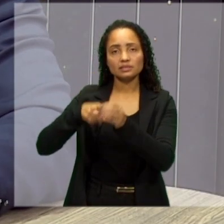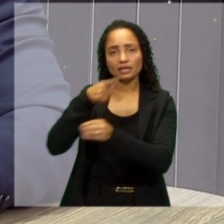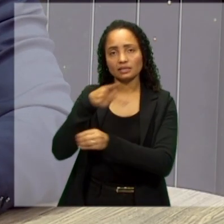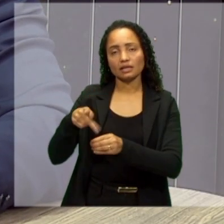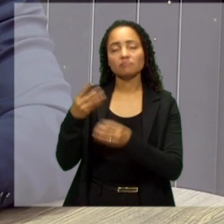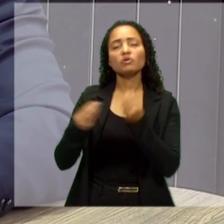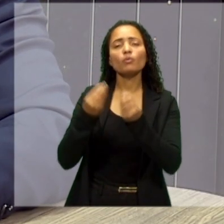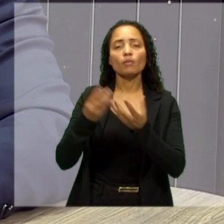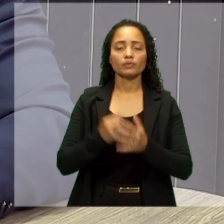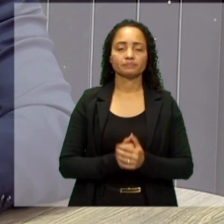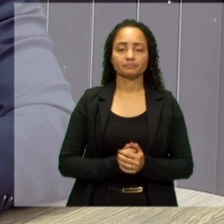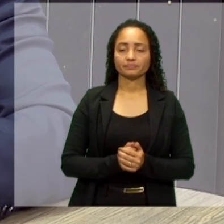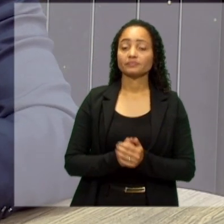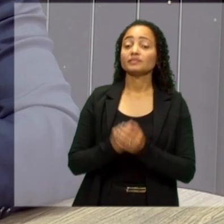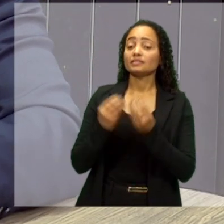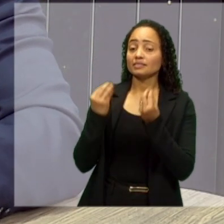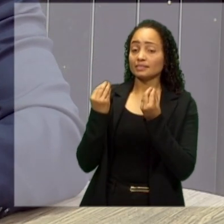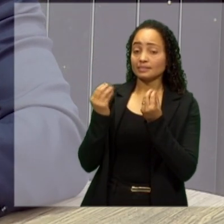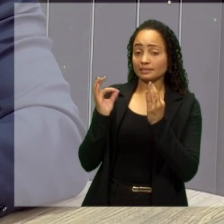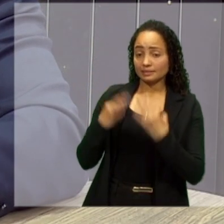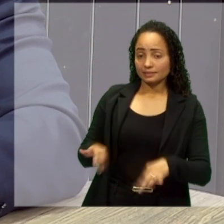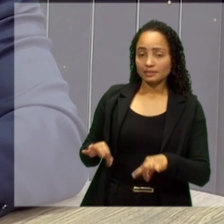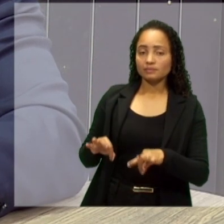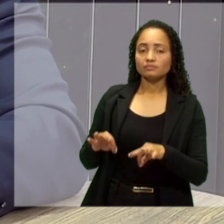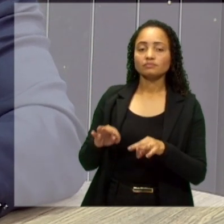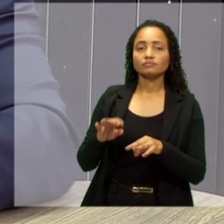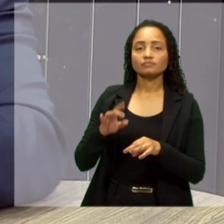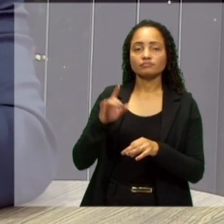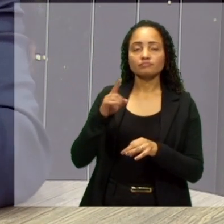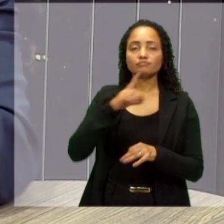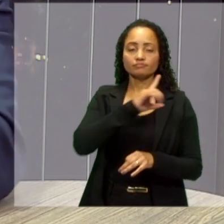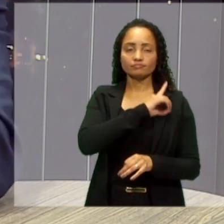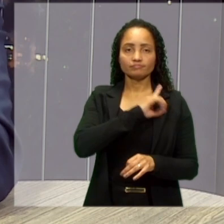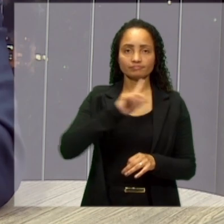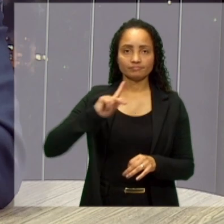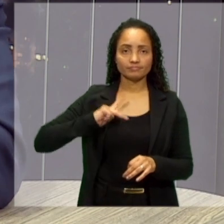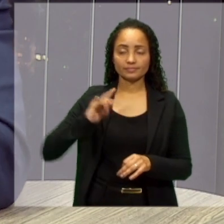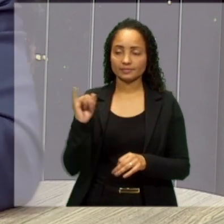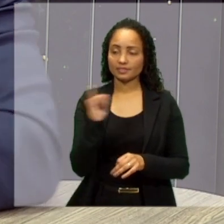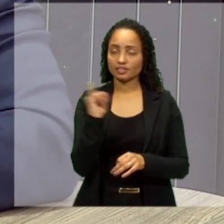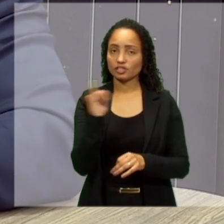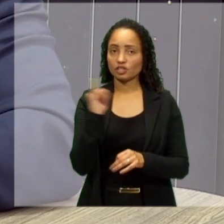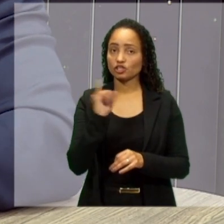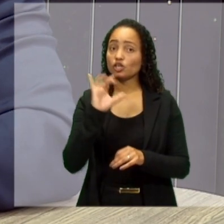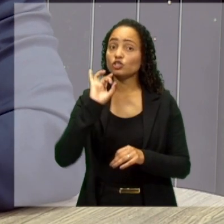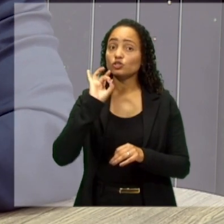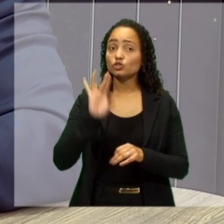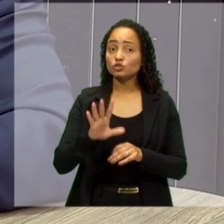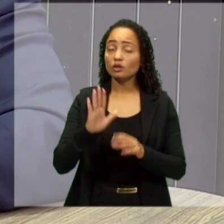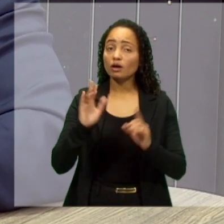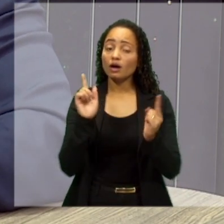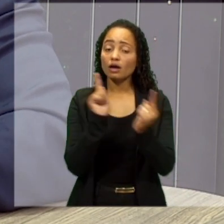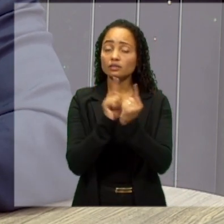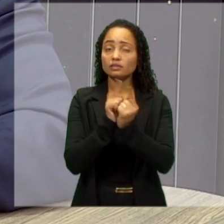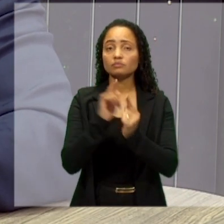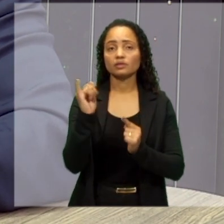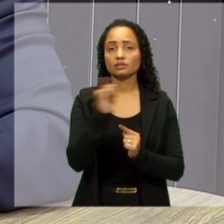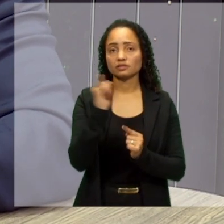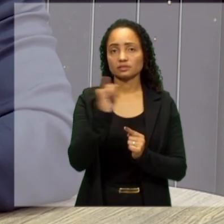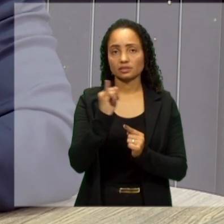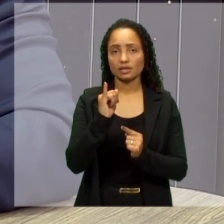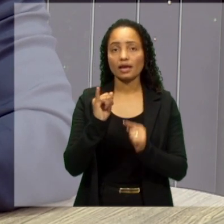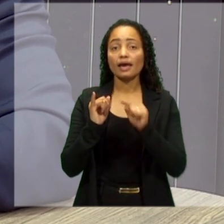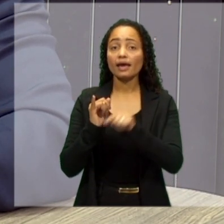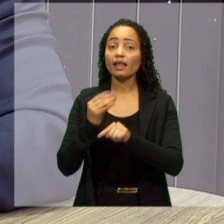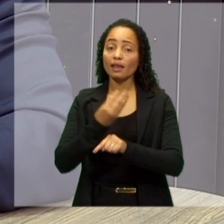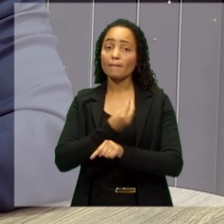defensores públicos de Itajaí estão vinculados à tramitação de processos de Itajaí. Então, se a pessoa mora em Navegantes, mas o processo